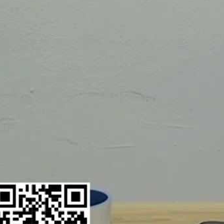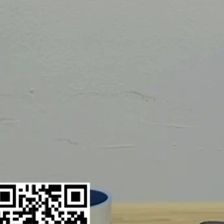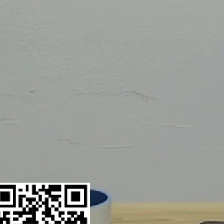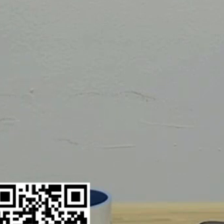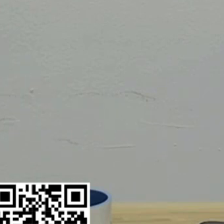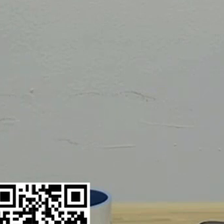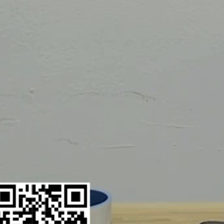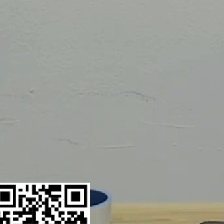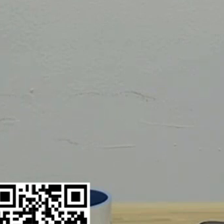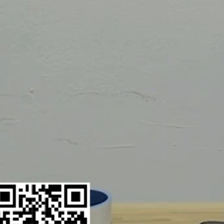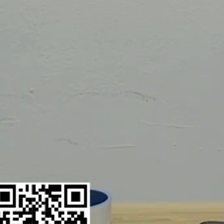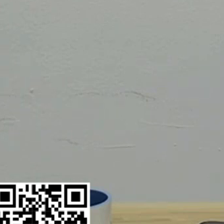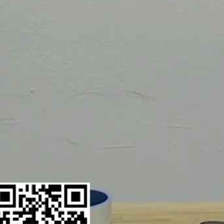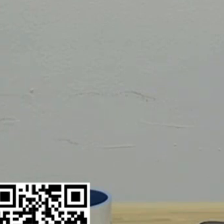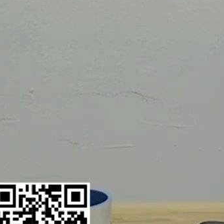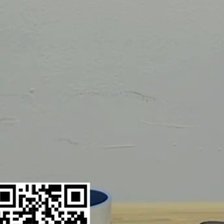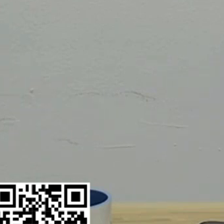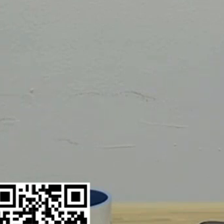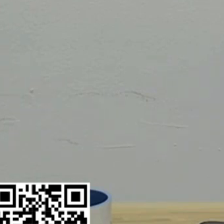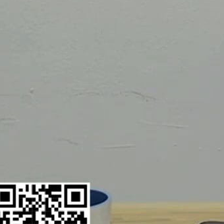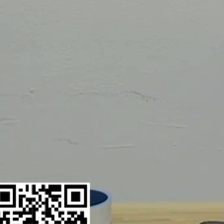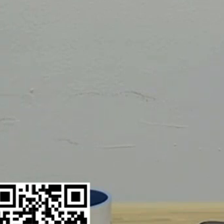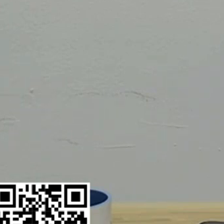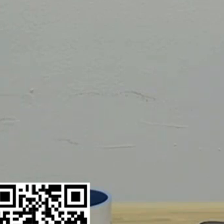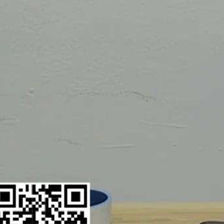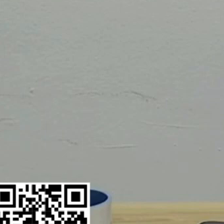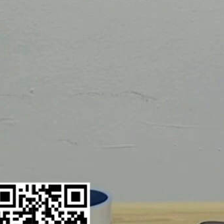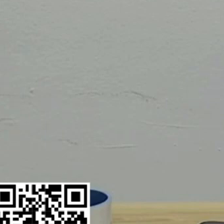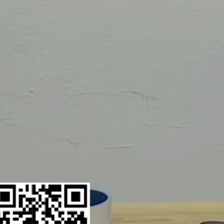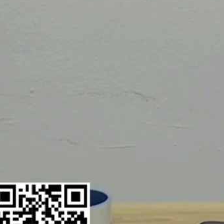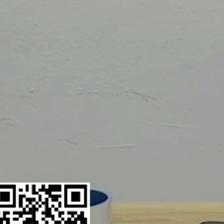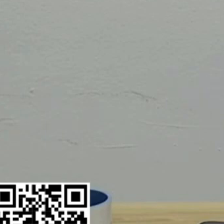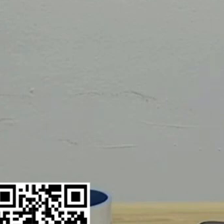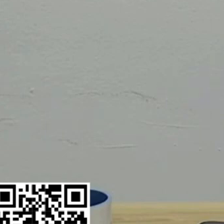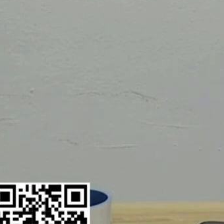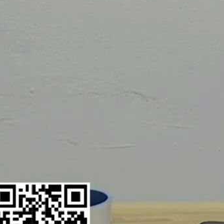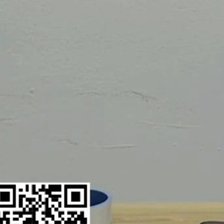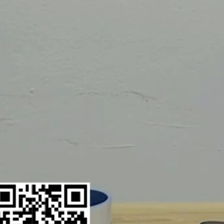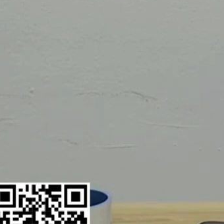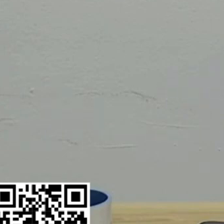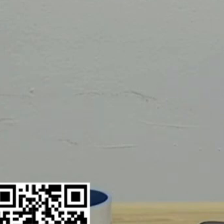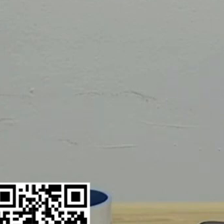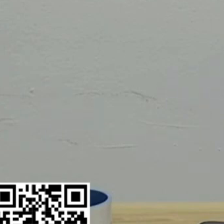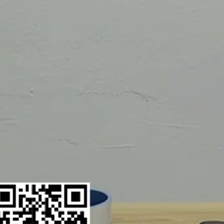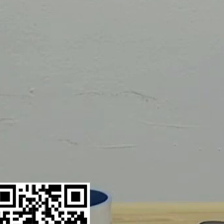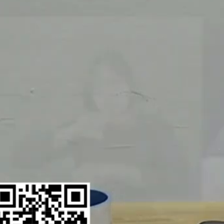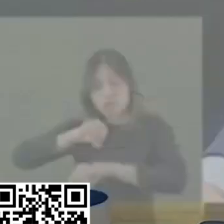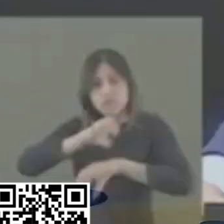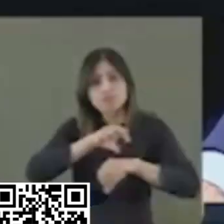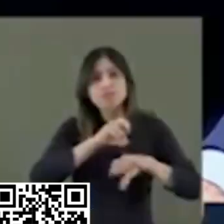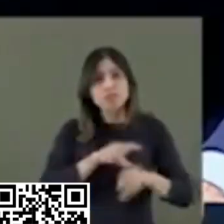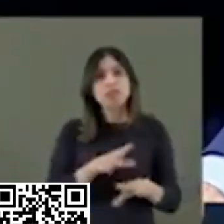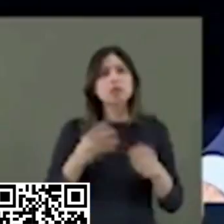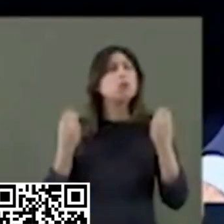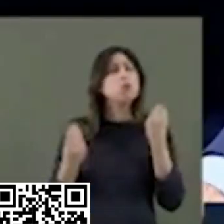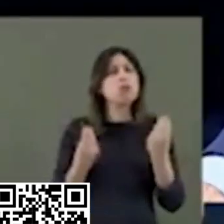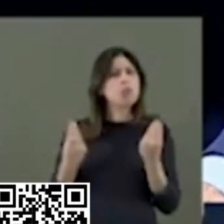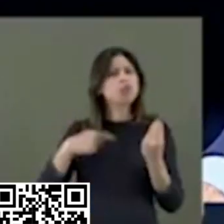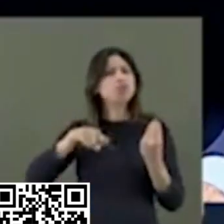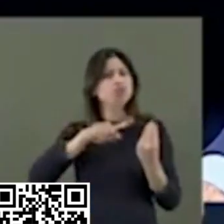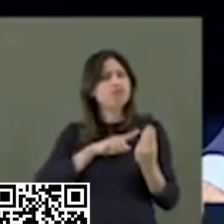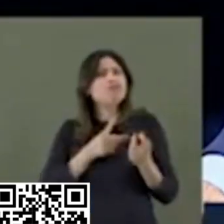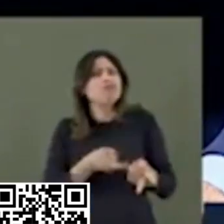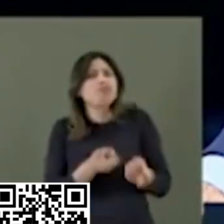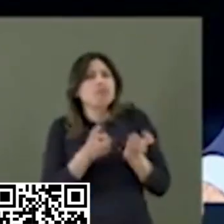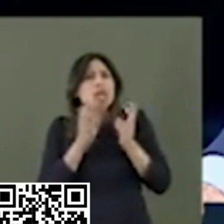ensino para destacar a importância do ensino profissional. Vamos ouvi-lo. O que a gente vê a cada